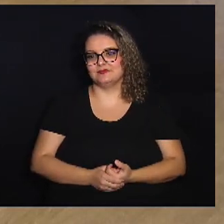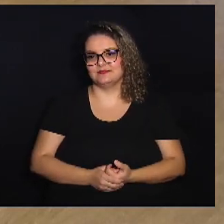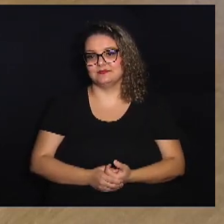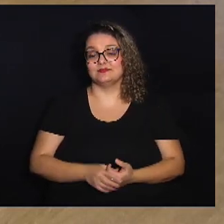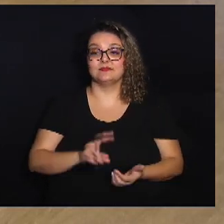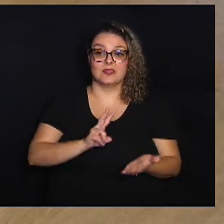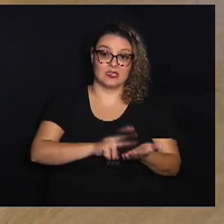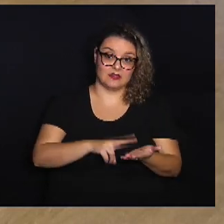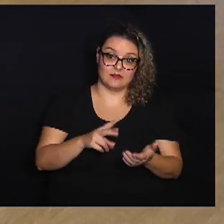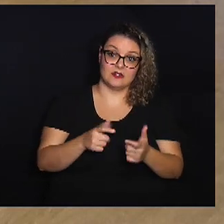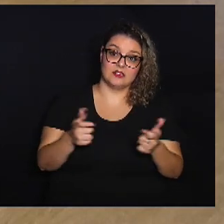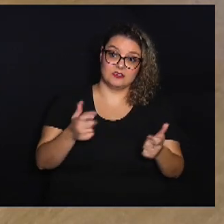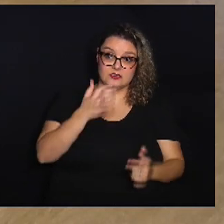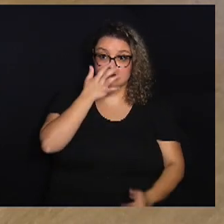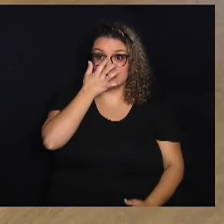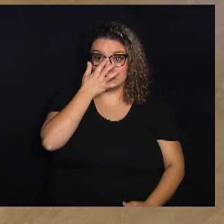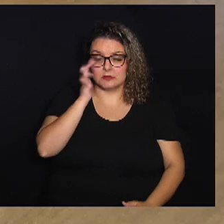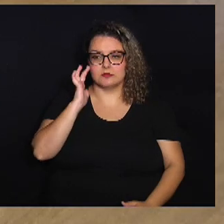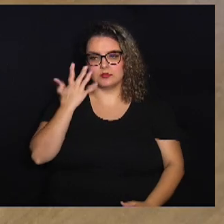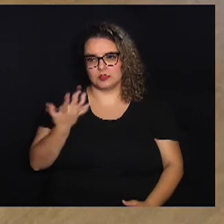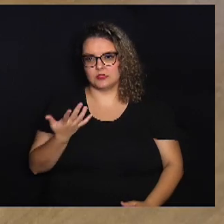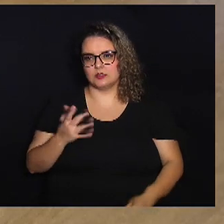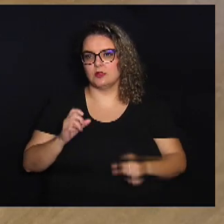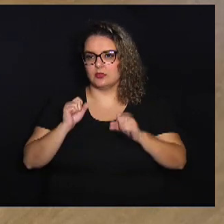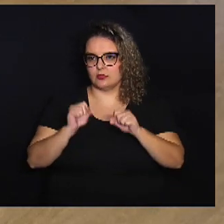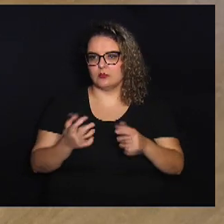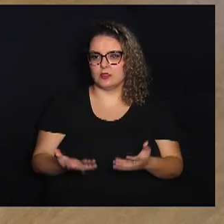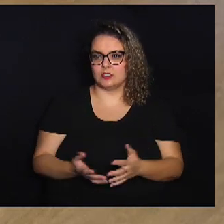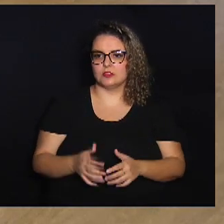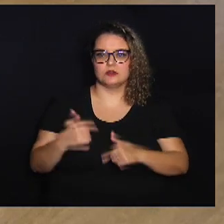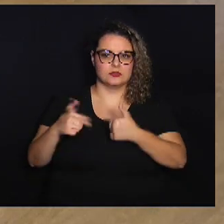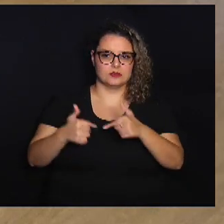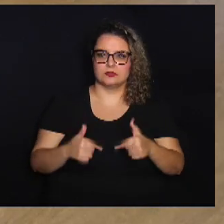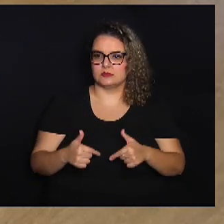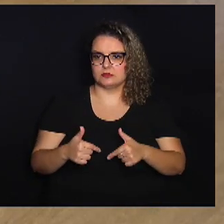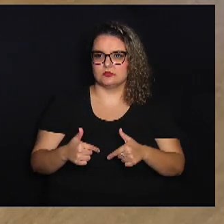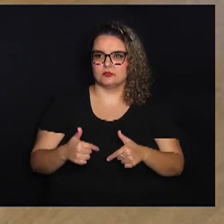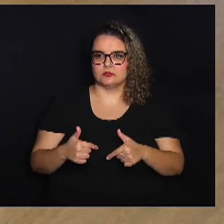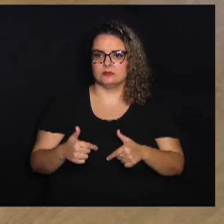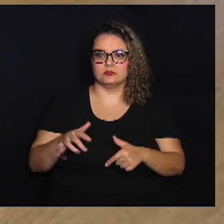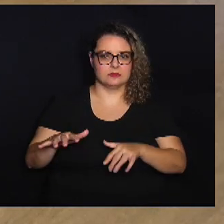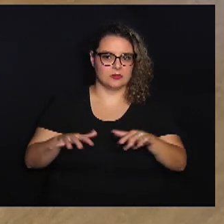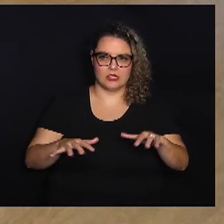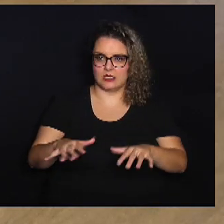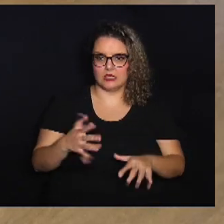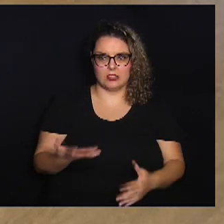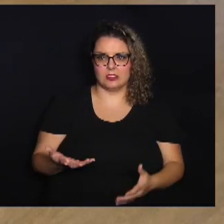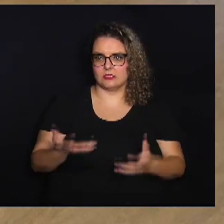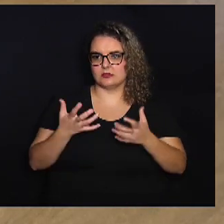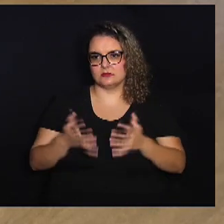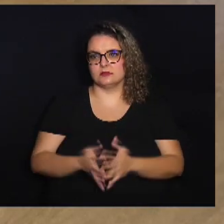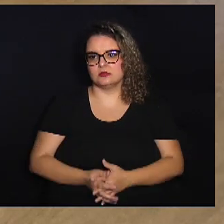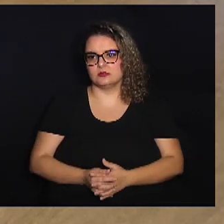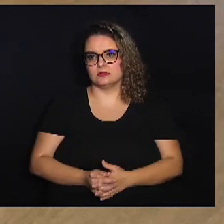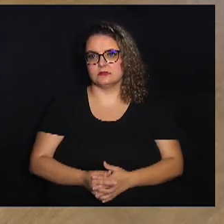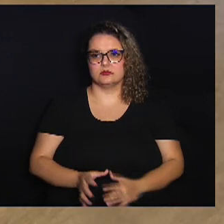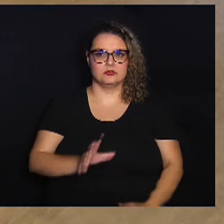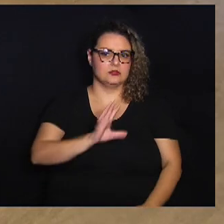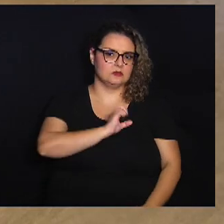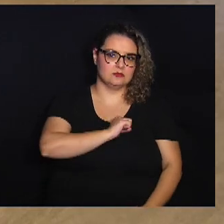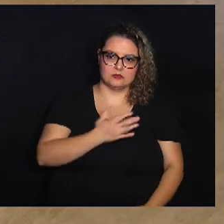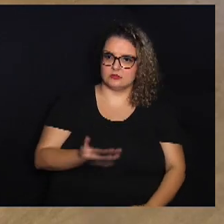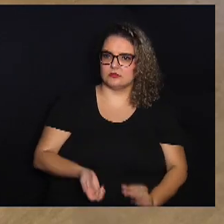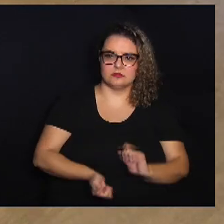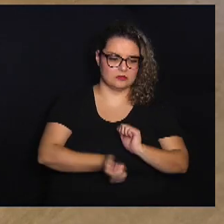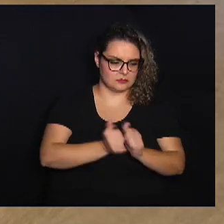A grande vantagem que eu acho é que você pode trabalhar na área que você quiser. Então, você gosta do